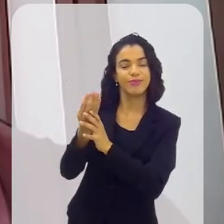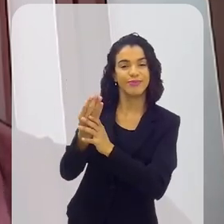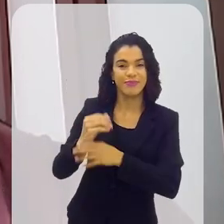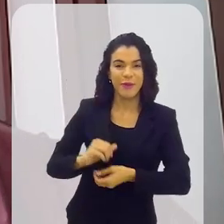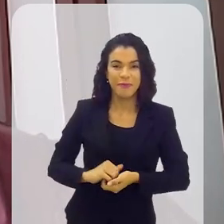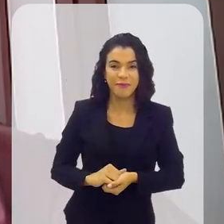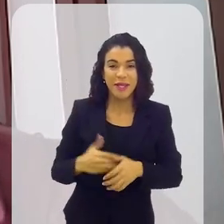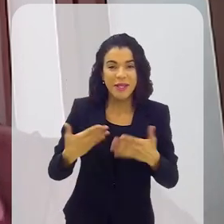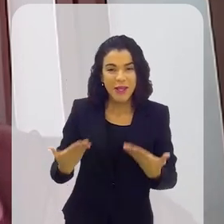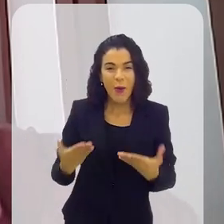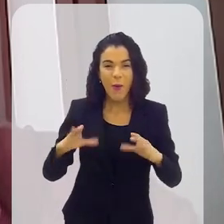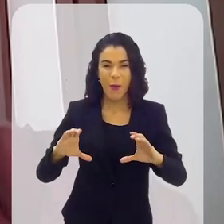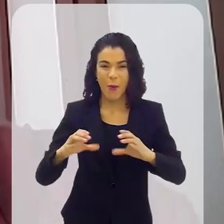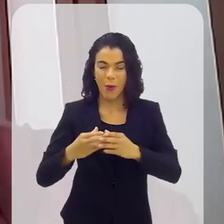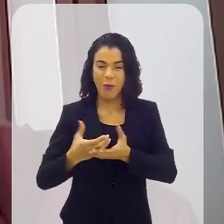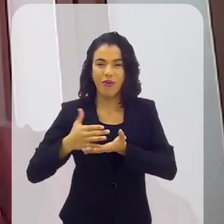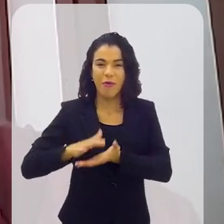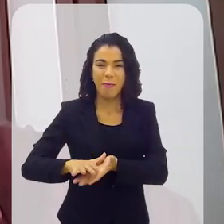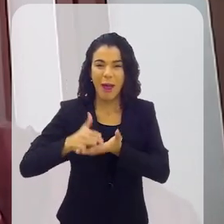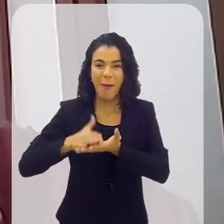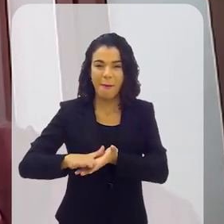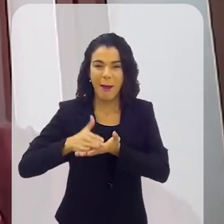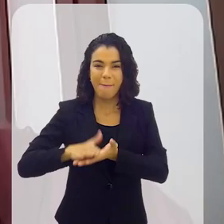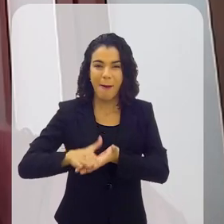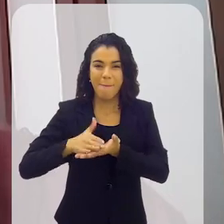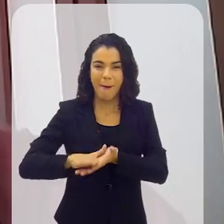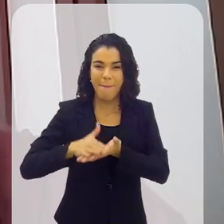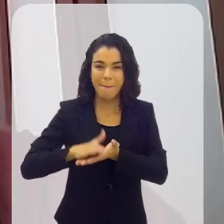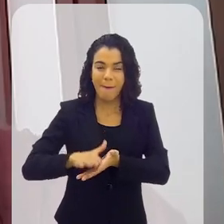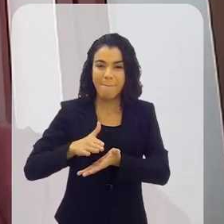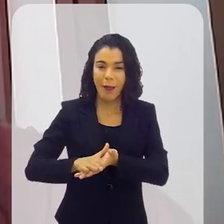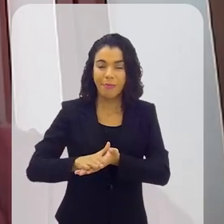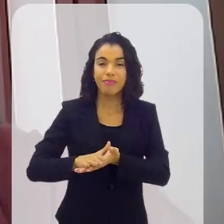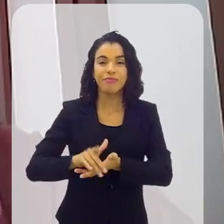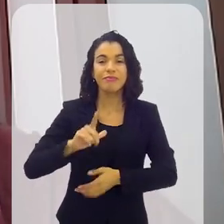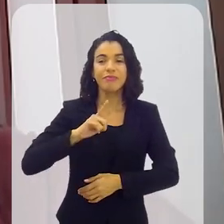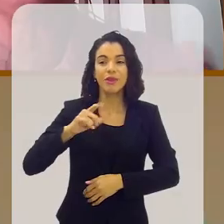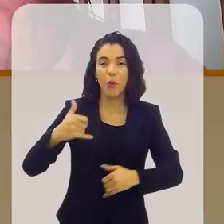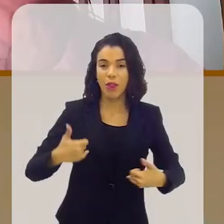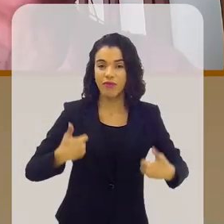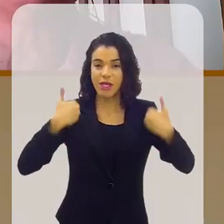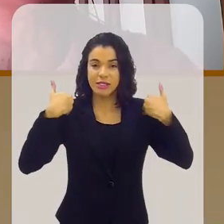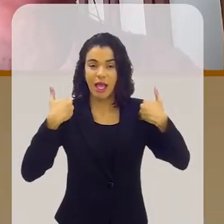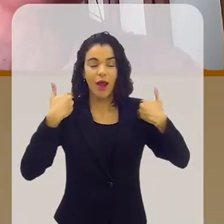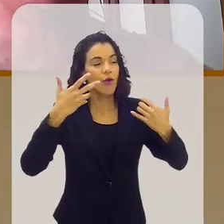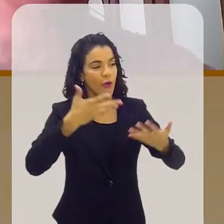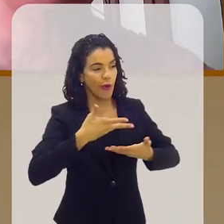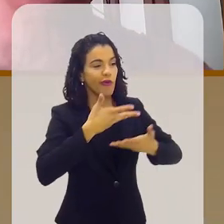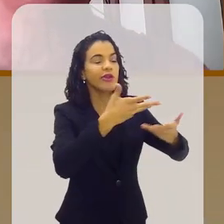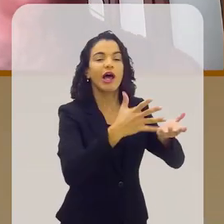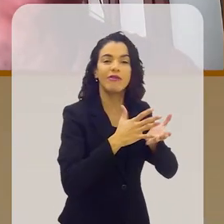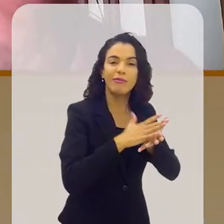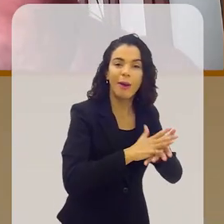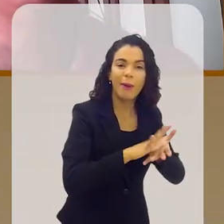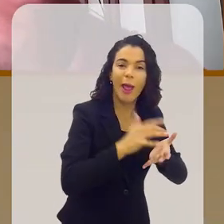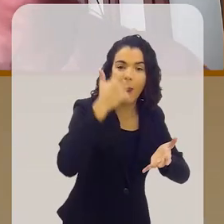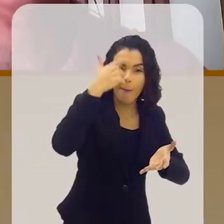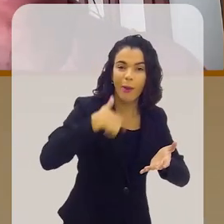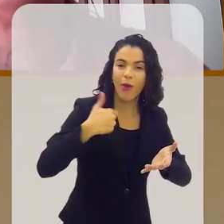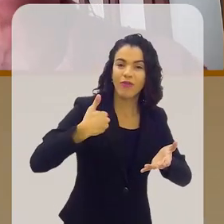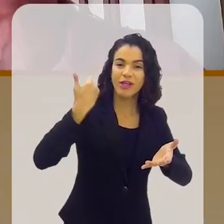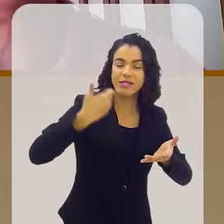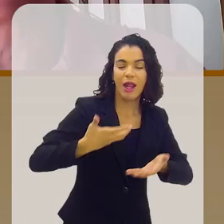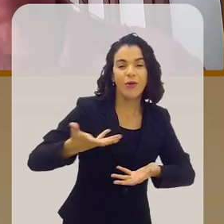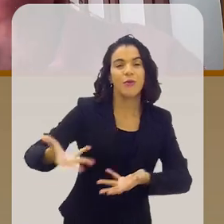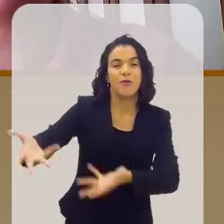de Quintal. Então, essa rapaziada que ficava tocando ali ia fazer... era seu aniversário, eles iam tocar no seu aniversário.